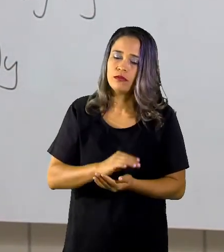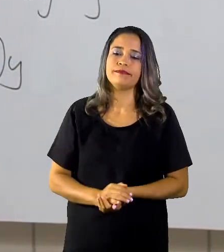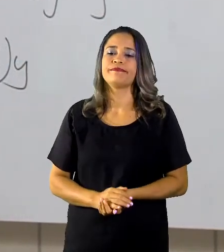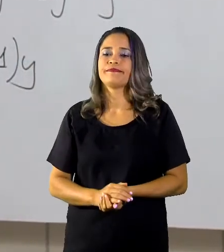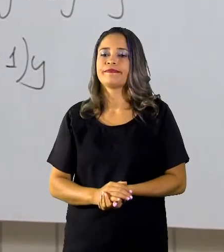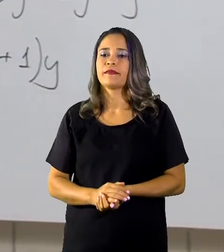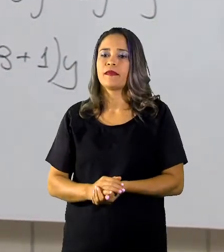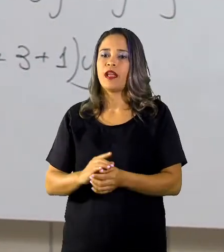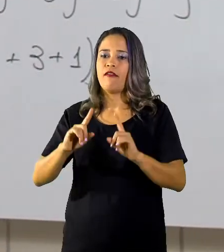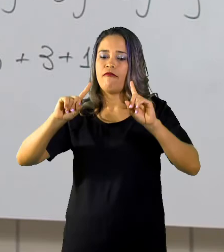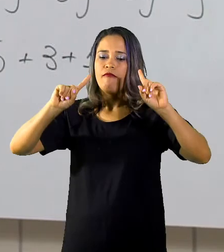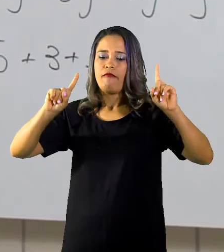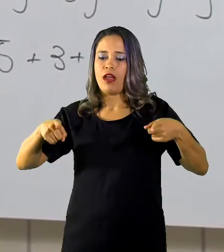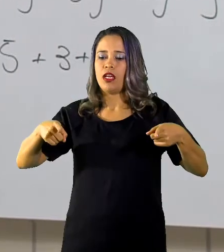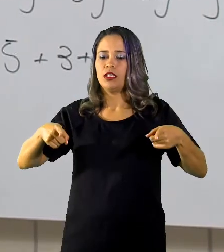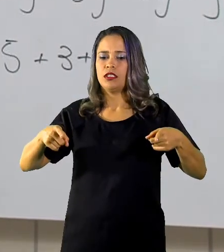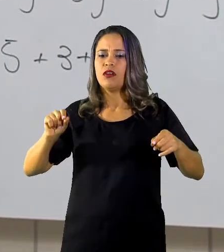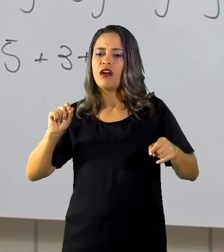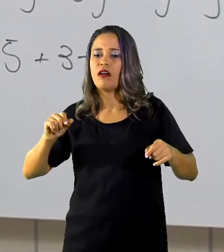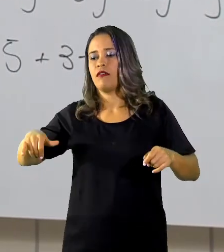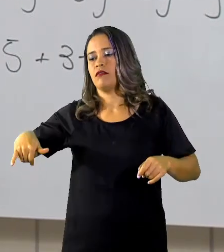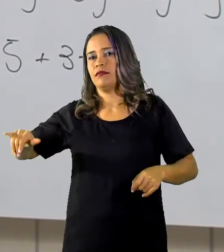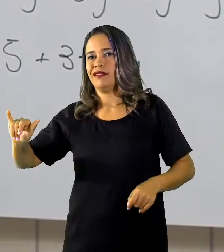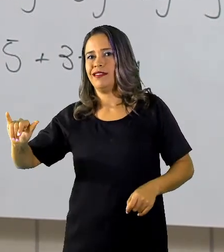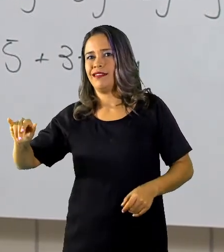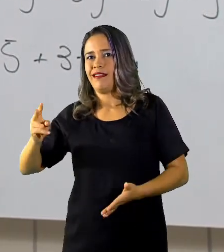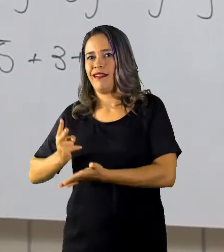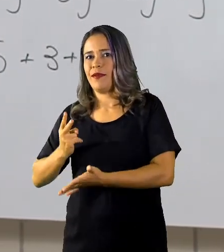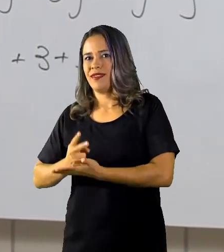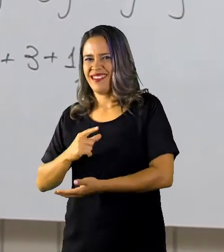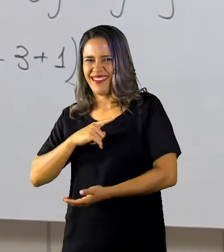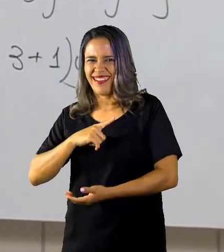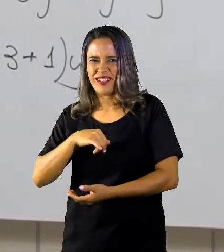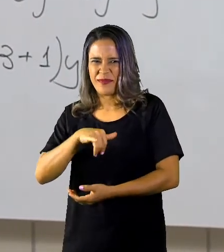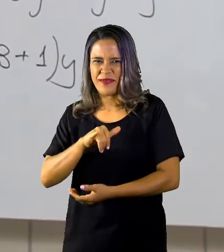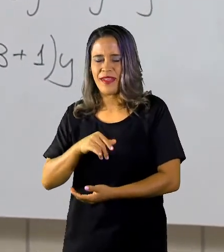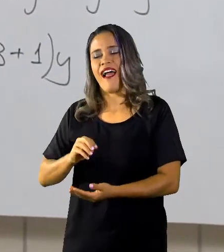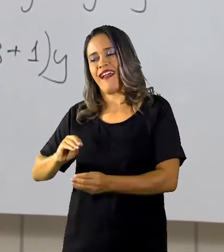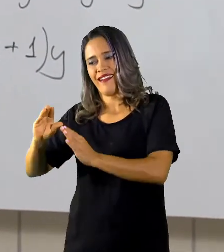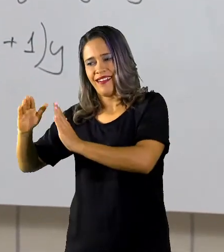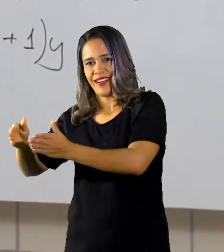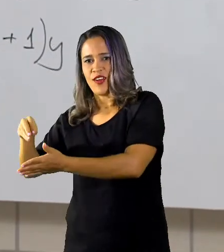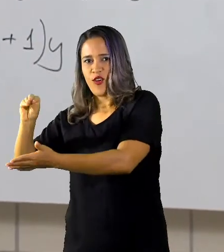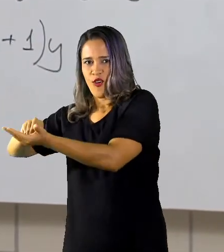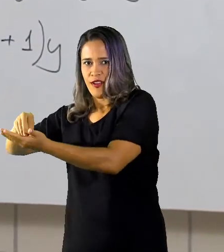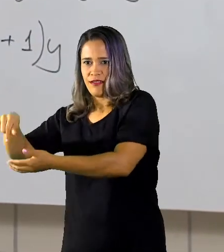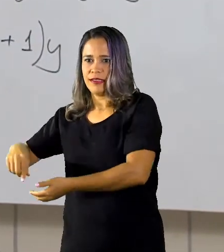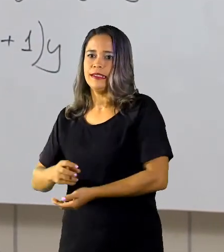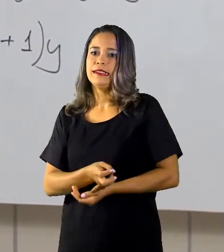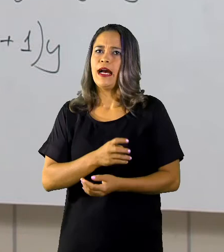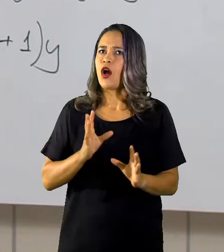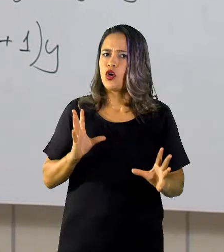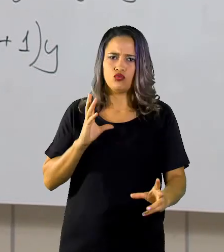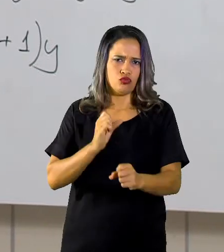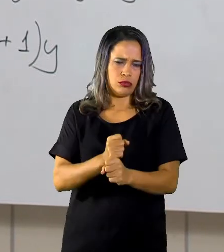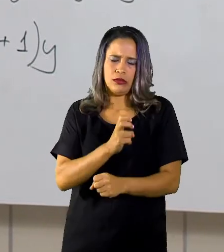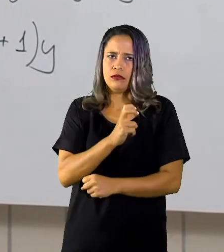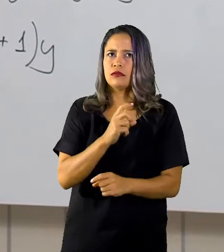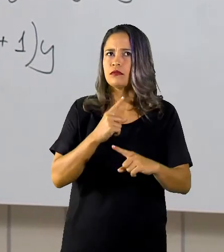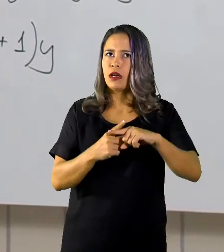minha variável. E agora, soma normal. 5 mais 6, 11. 11 mais